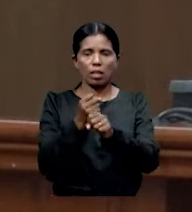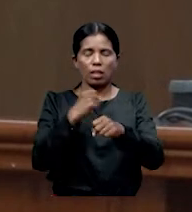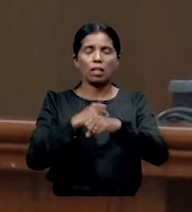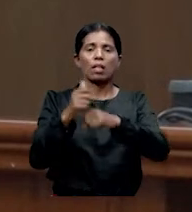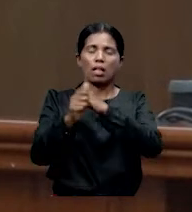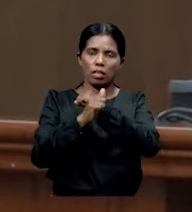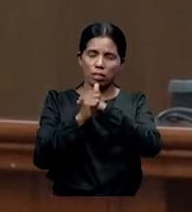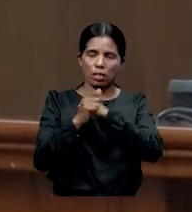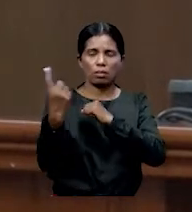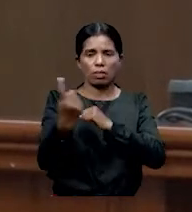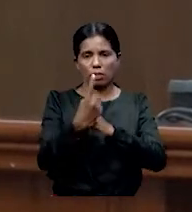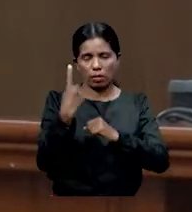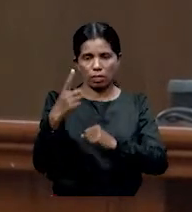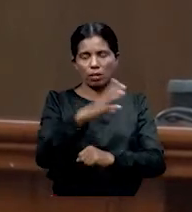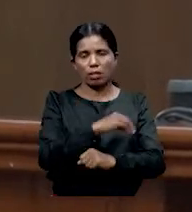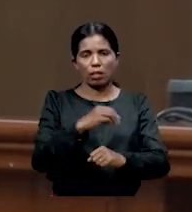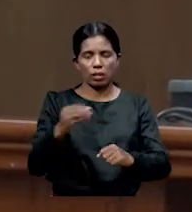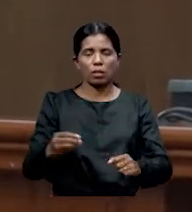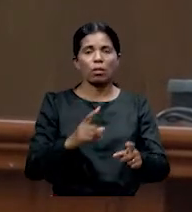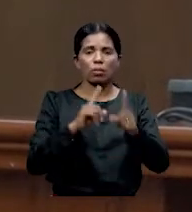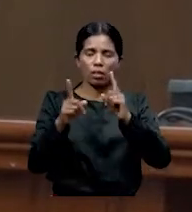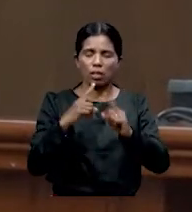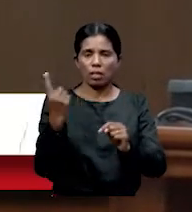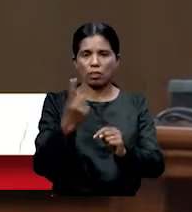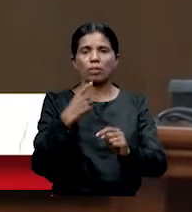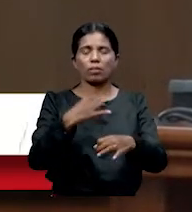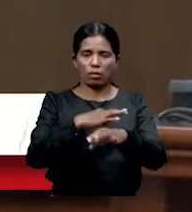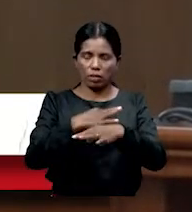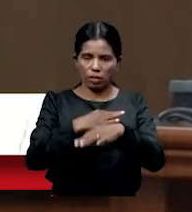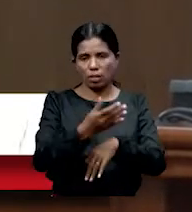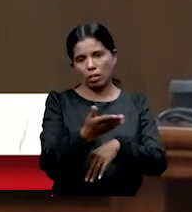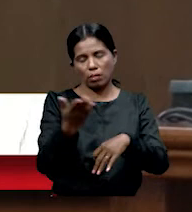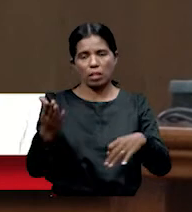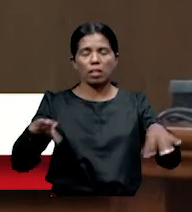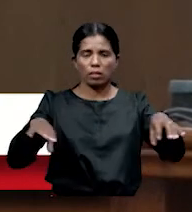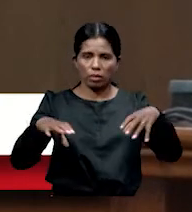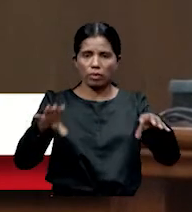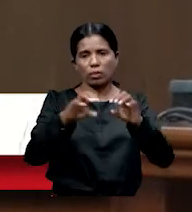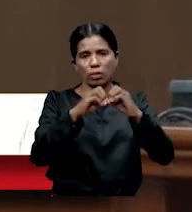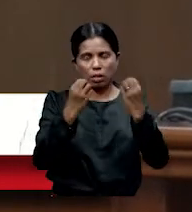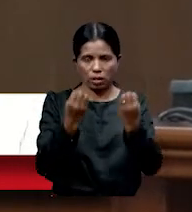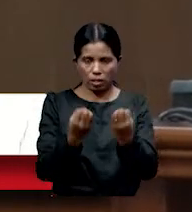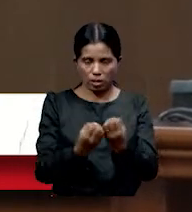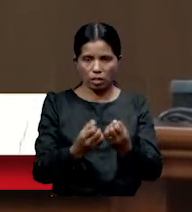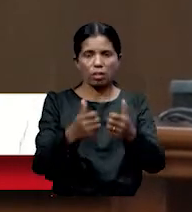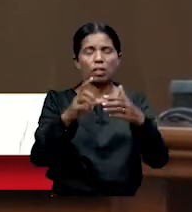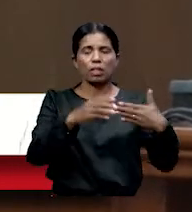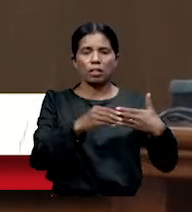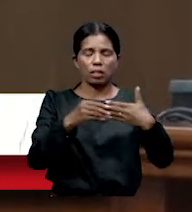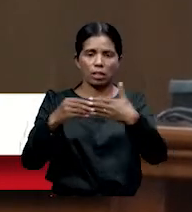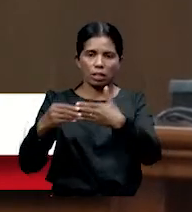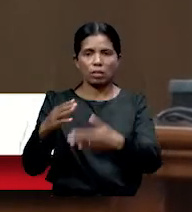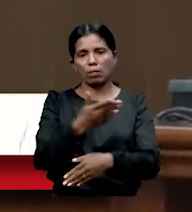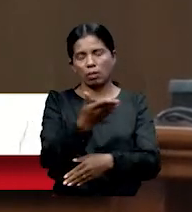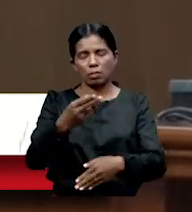bebeik, halo inspeção interna bebeik, onde hadia e minha sistema organizacional, liderança no e minha